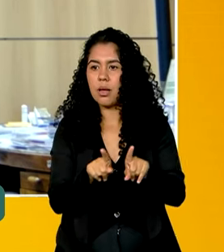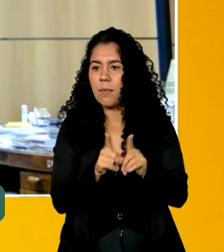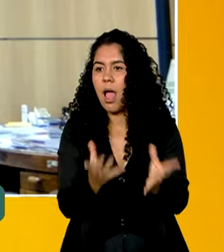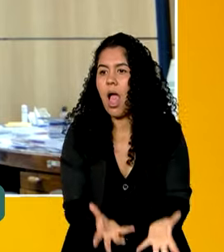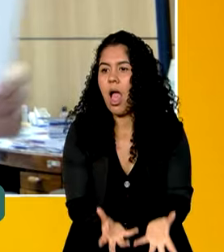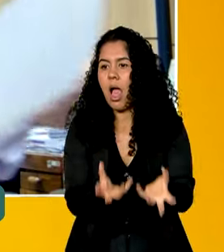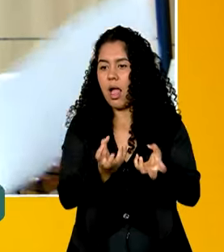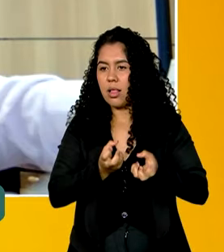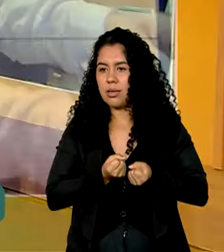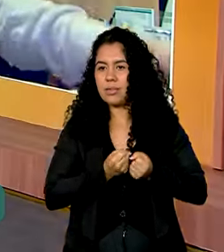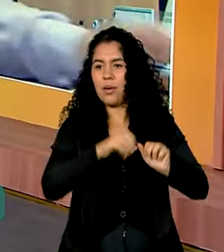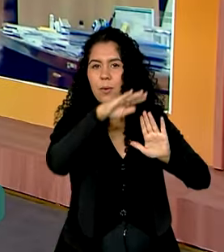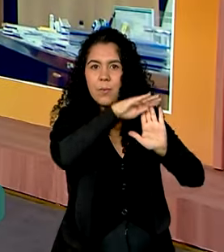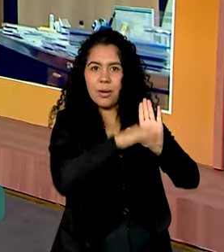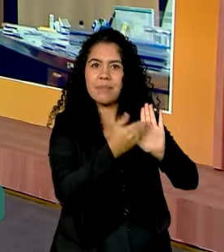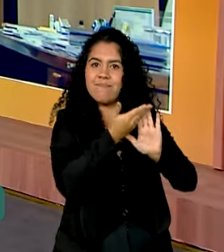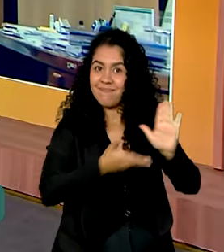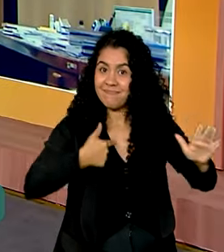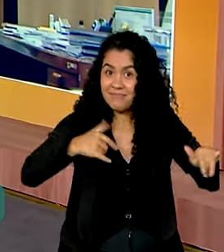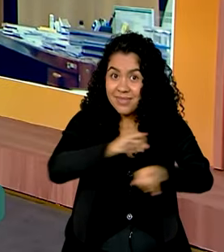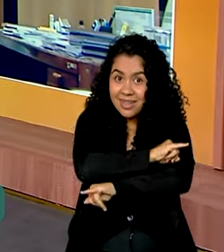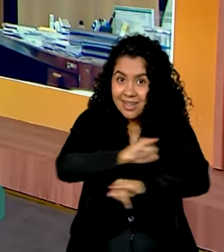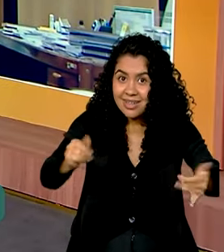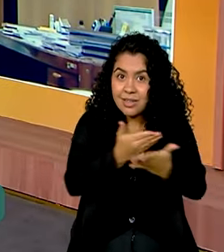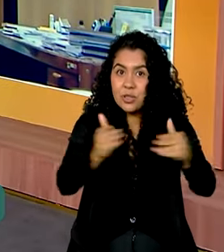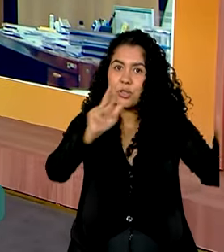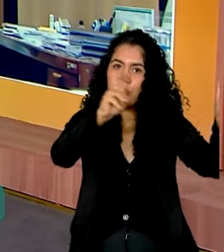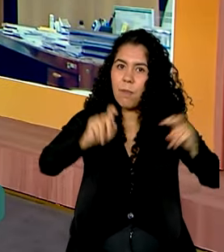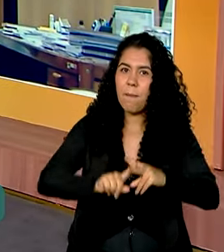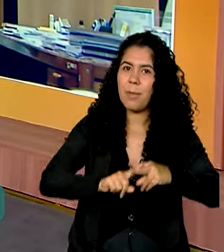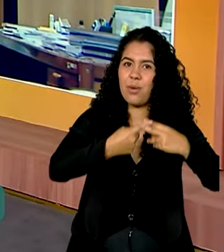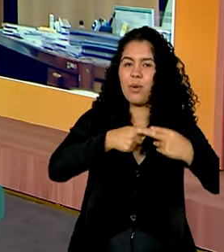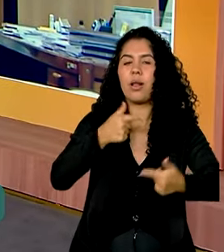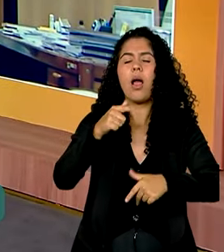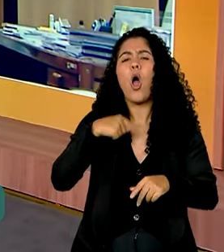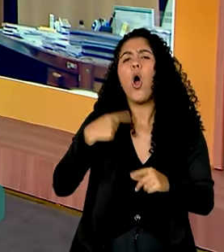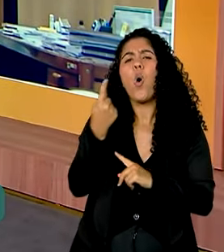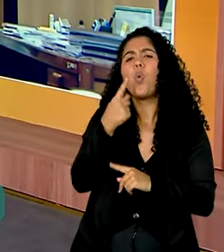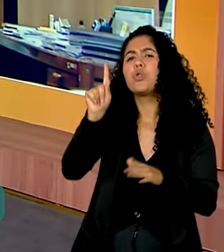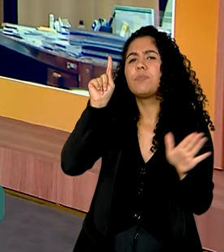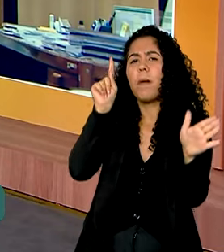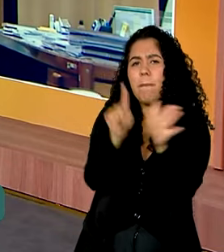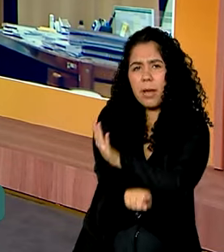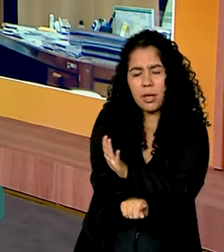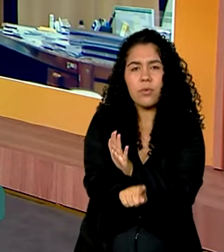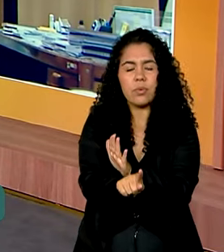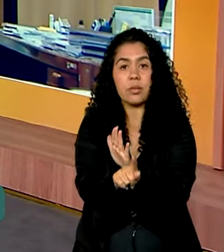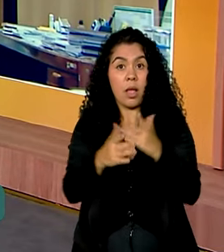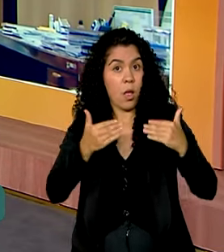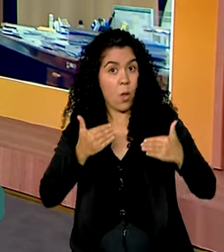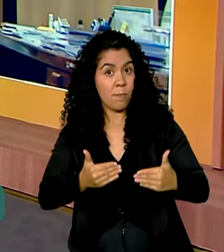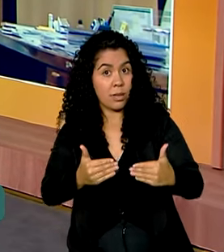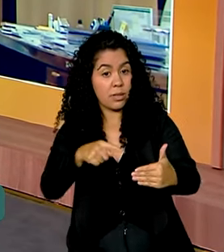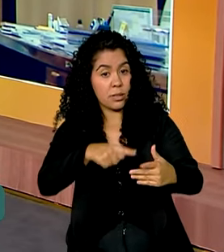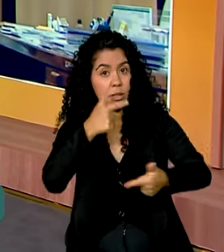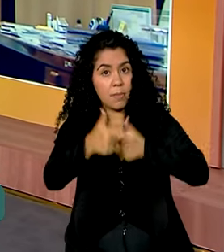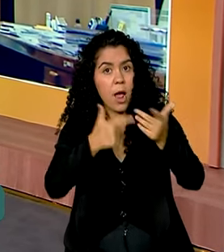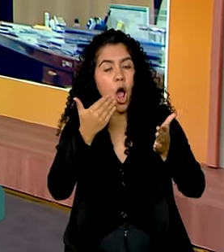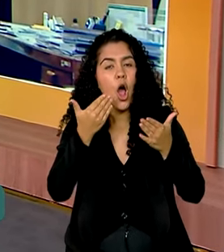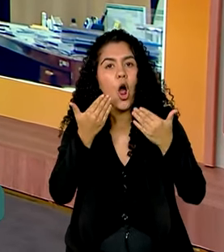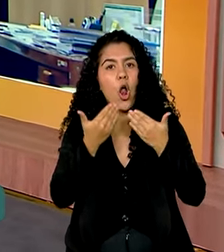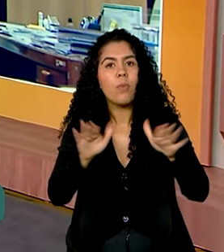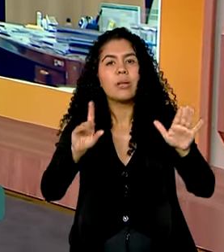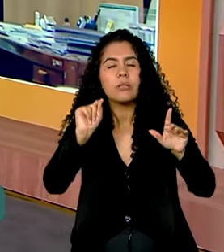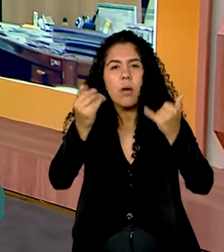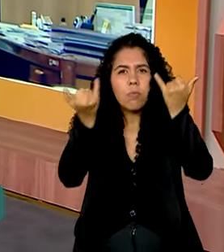1º de julho. Recado dado aí para a manutenção de empregos. Ministro, uma última pergunta. O Ministério do Trabalho começou um trabalho de